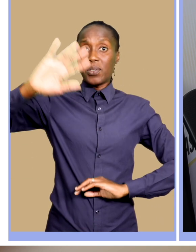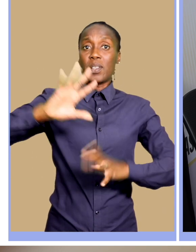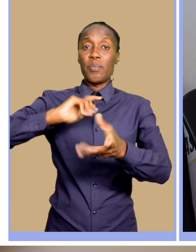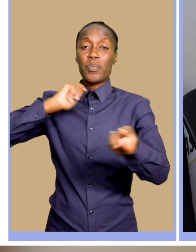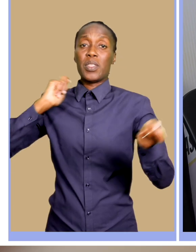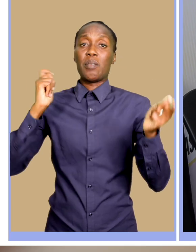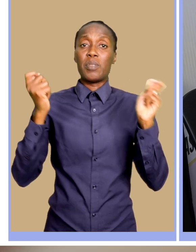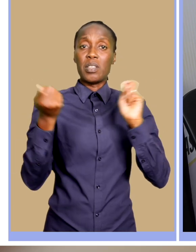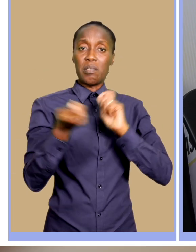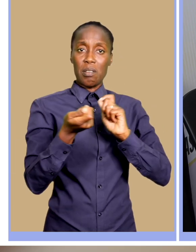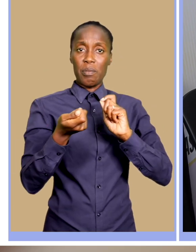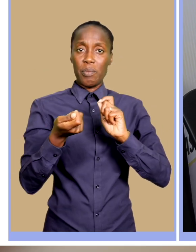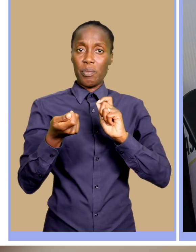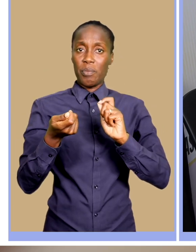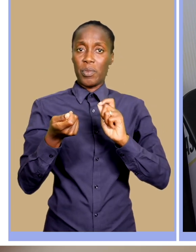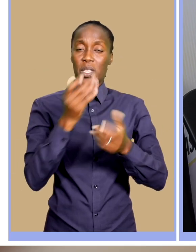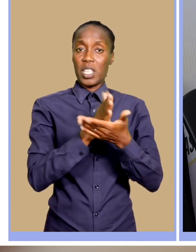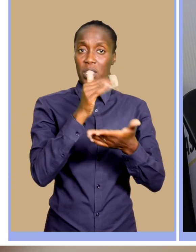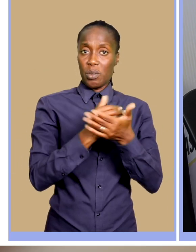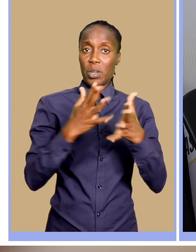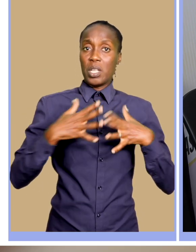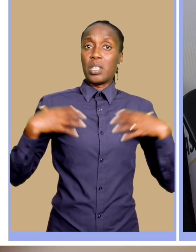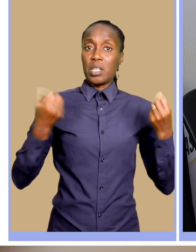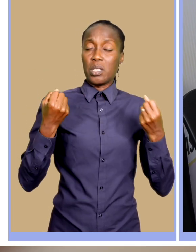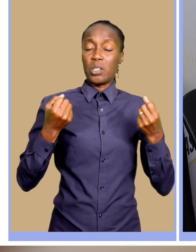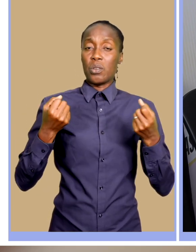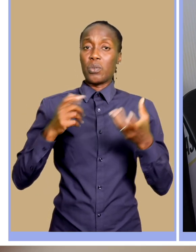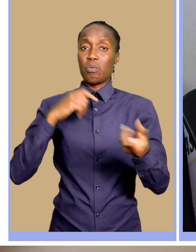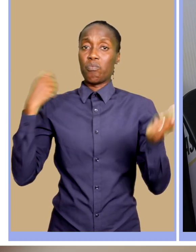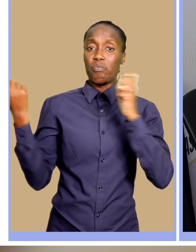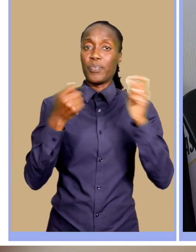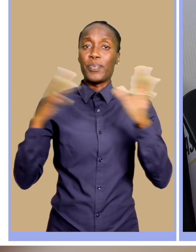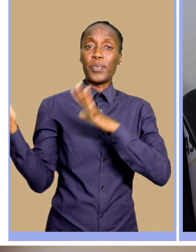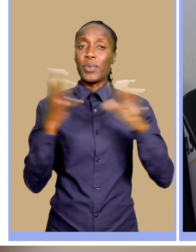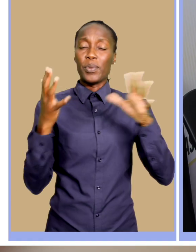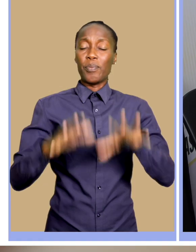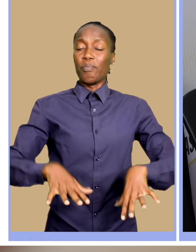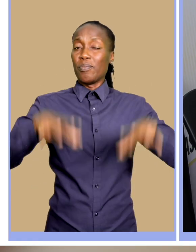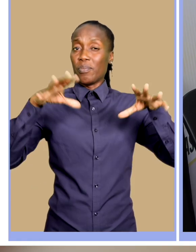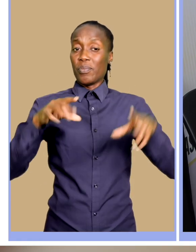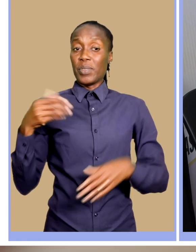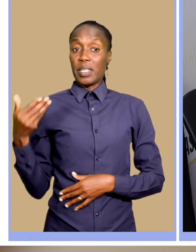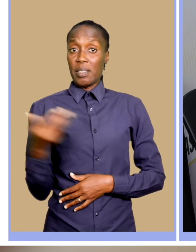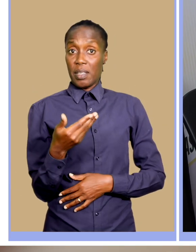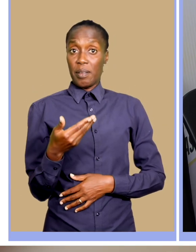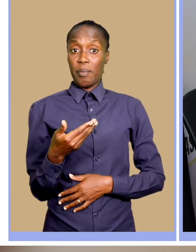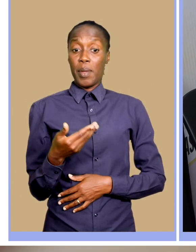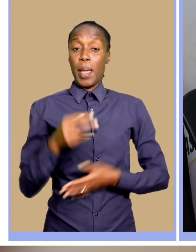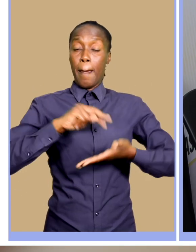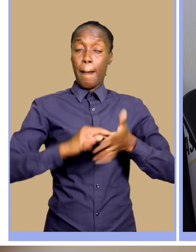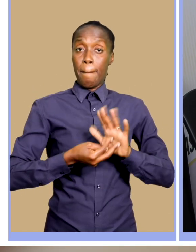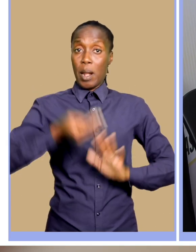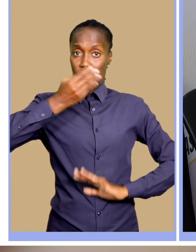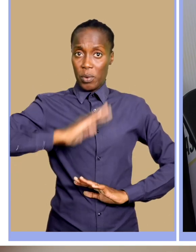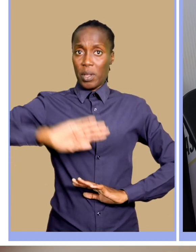de Saúde às Mudanças Climáticas. Ele vem responder ao Plano Nacional de Adaptação que nós temos